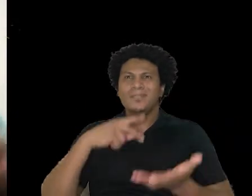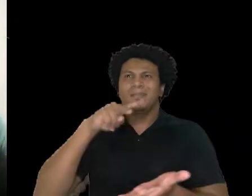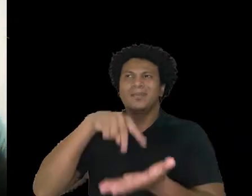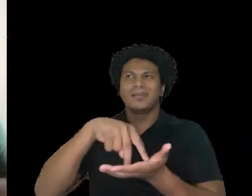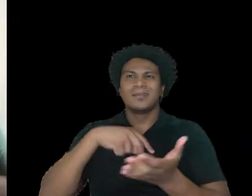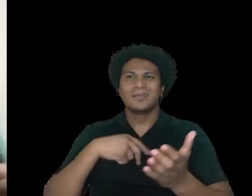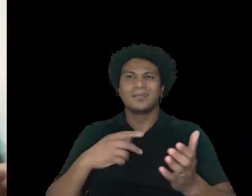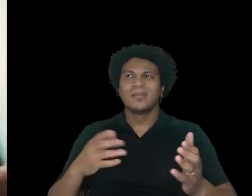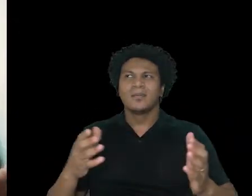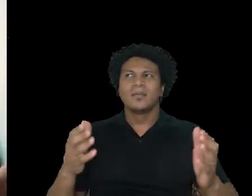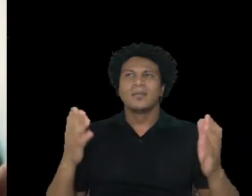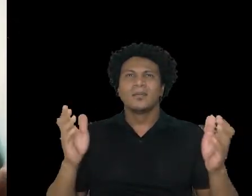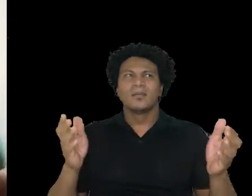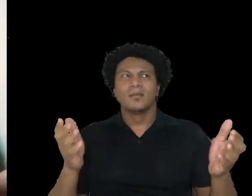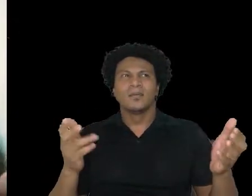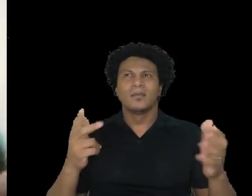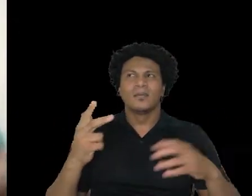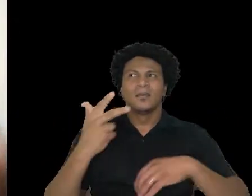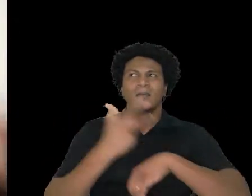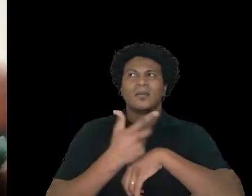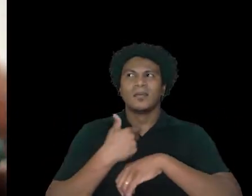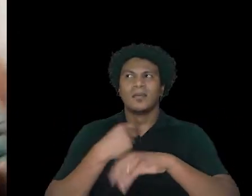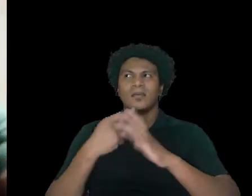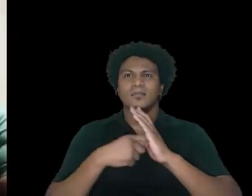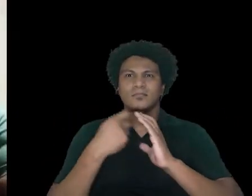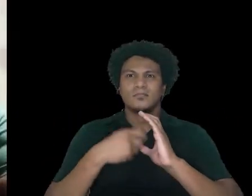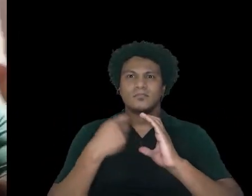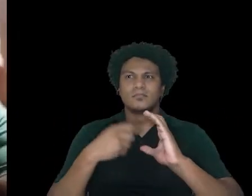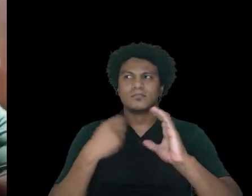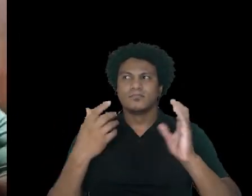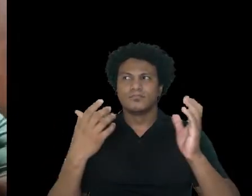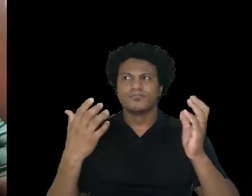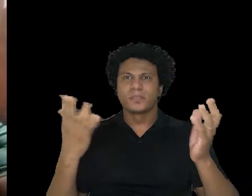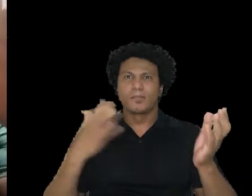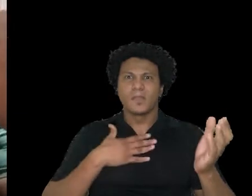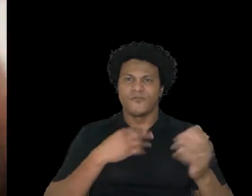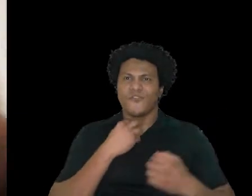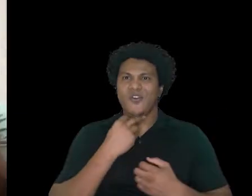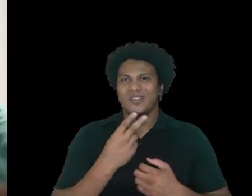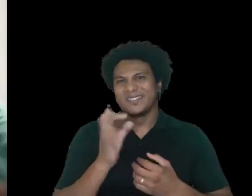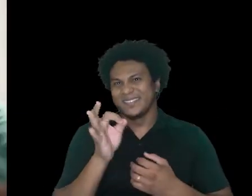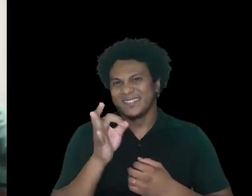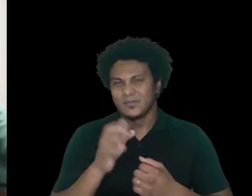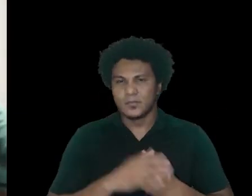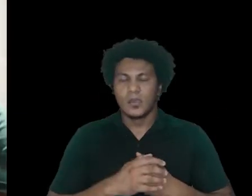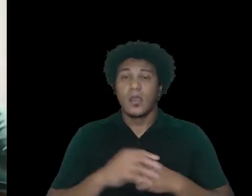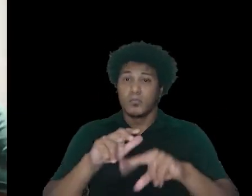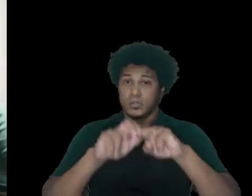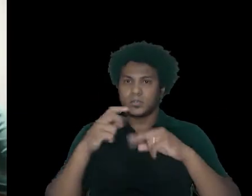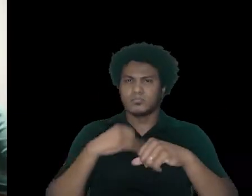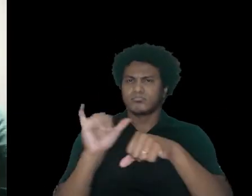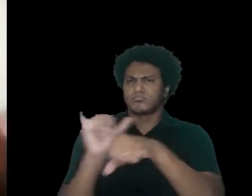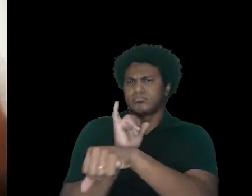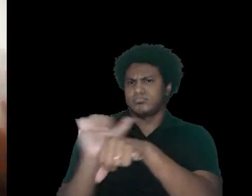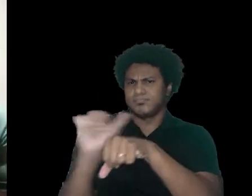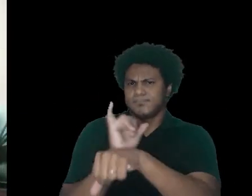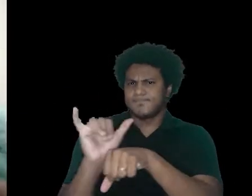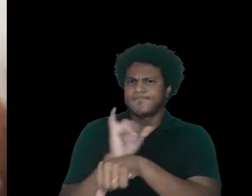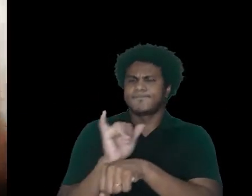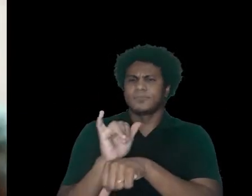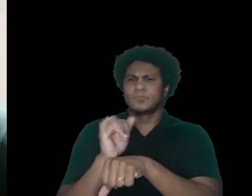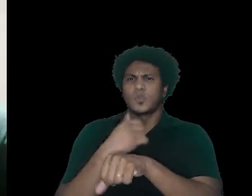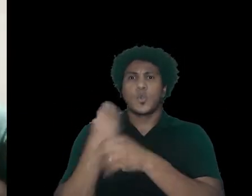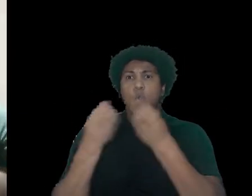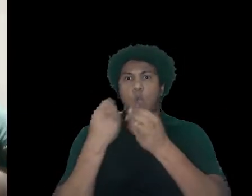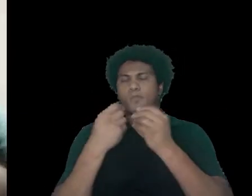fez a primeira cena, íamos ter que ter uma semana, talvez, para gravar aquilo, né? Gravado com a minha voz ao mesmo tempo. Então, eu pedi